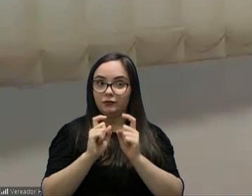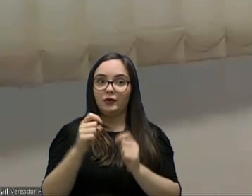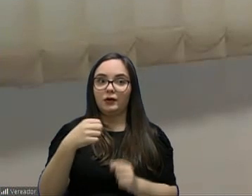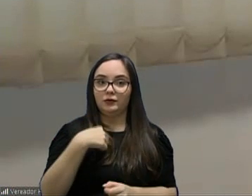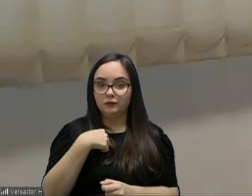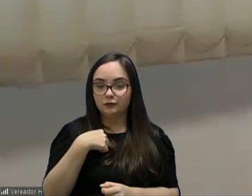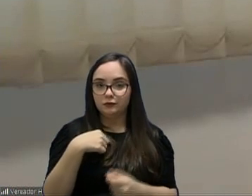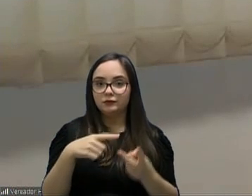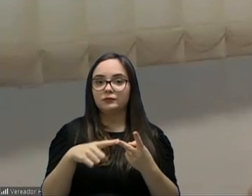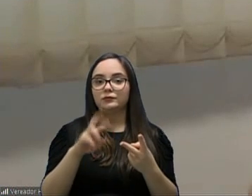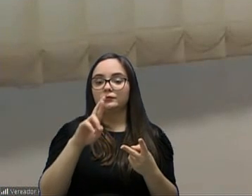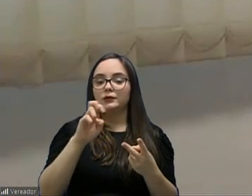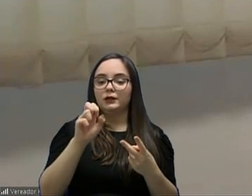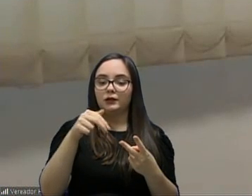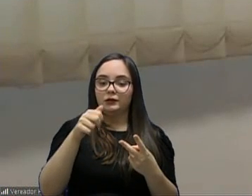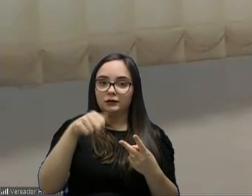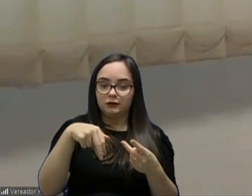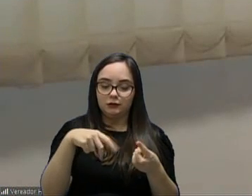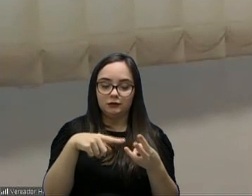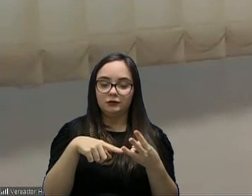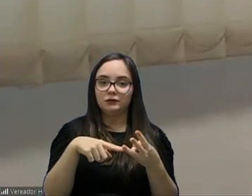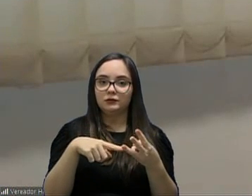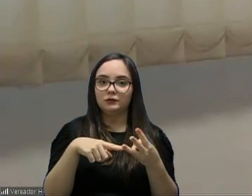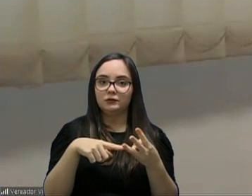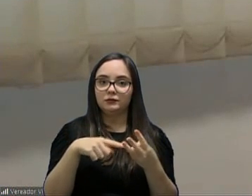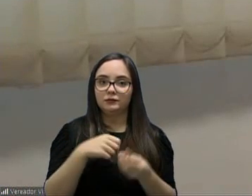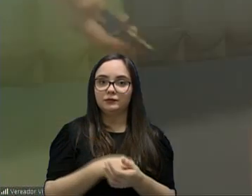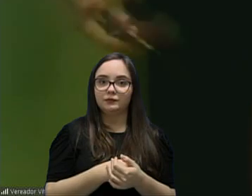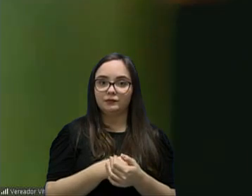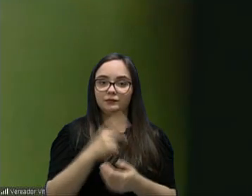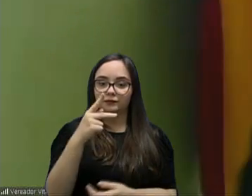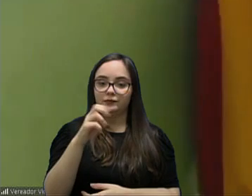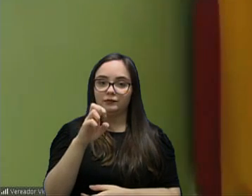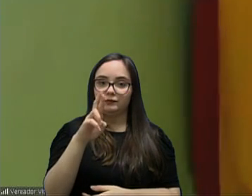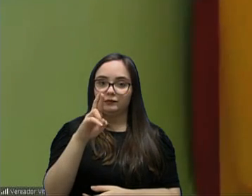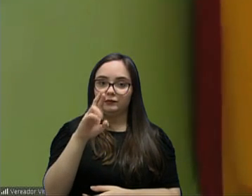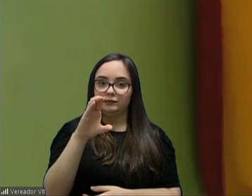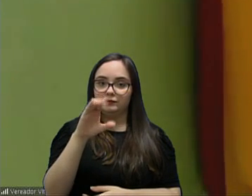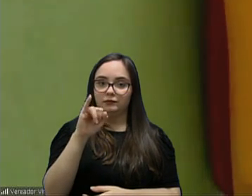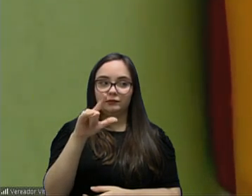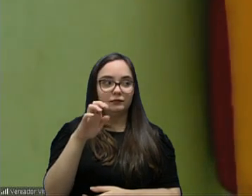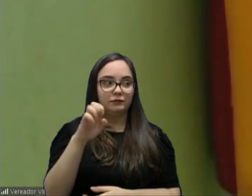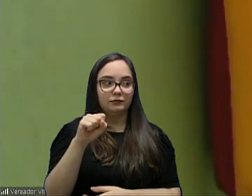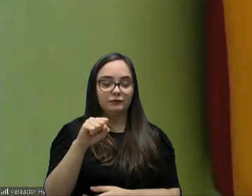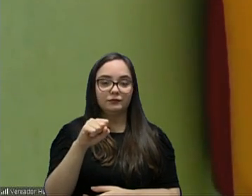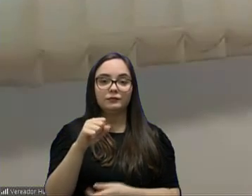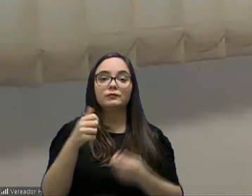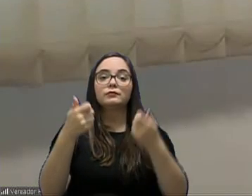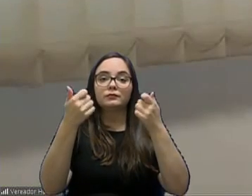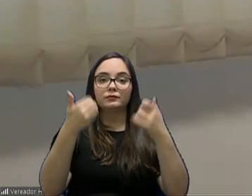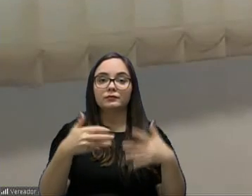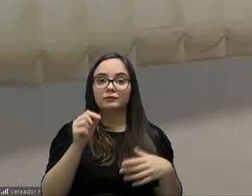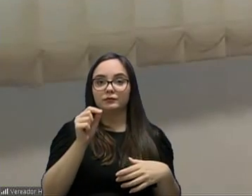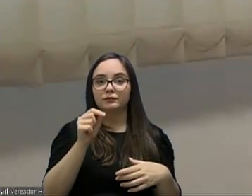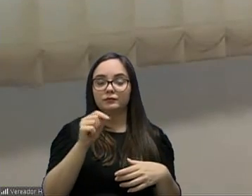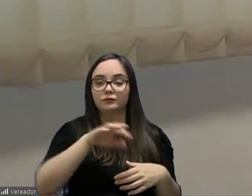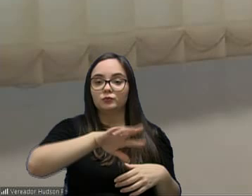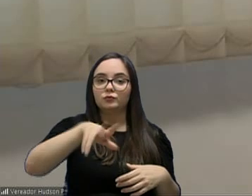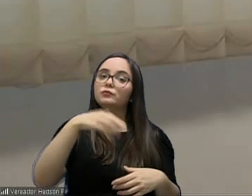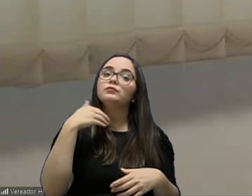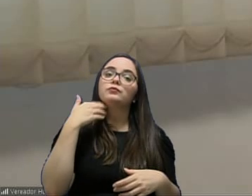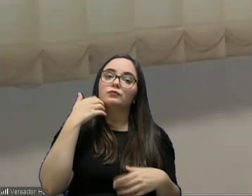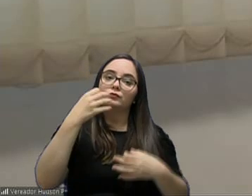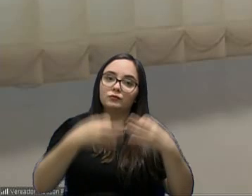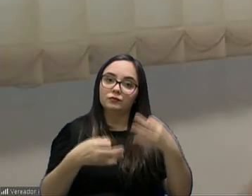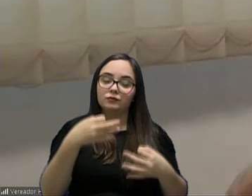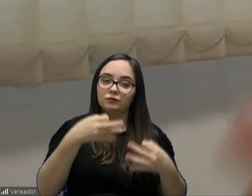eu, o vereador Renan e o vereador Eric Regis, foi dito de implicações jurídicas